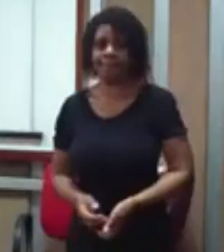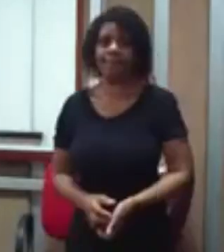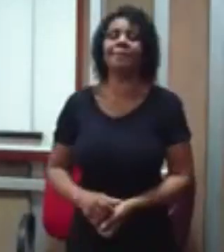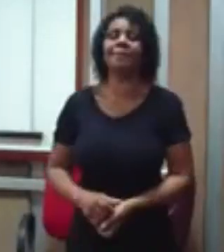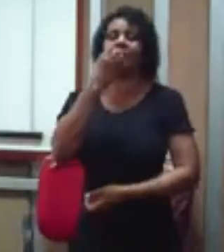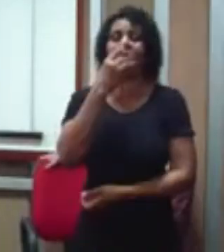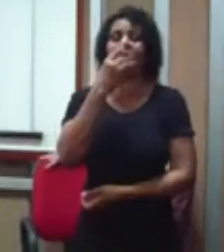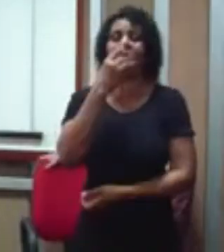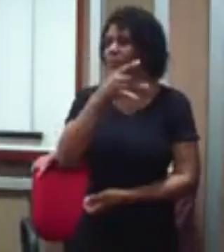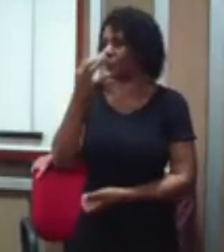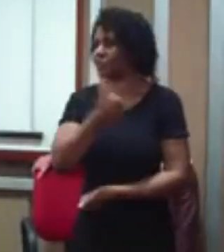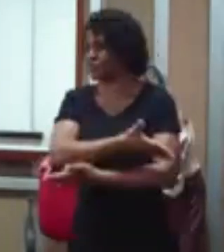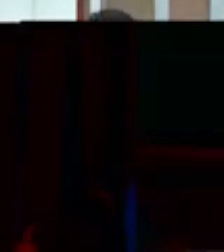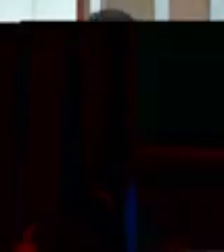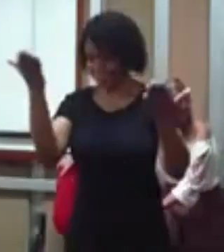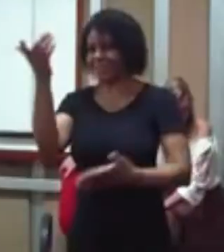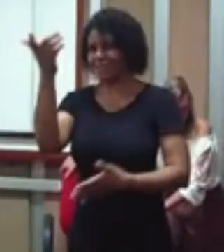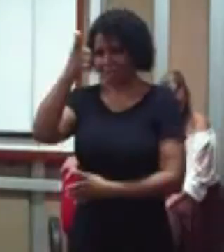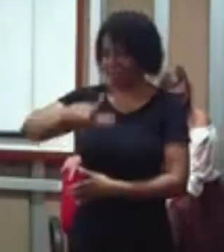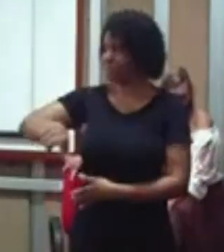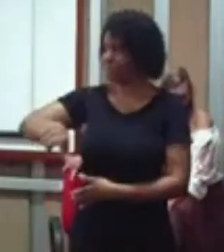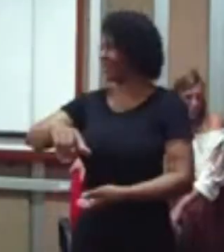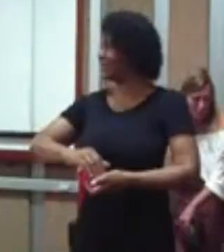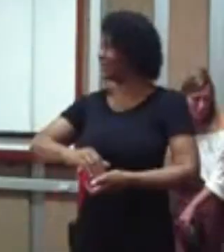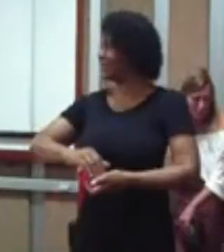Bom dia a todas as pessoas de novo.